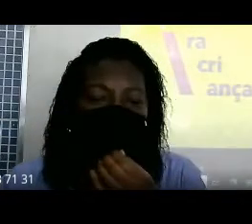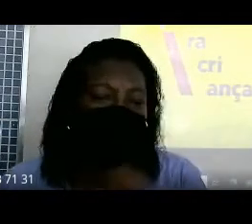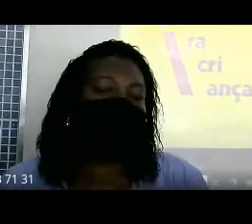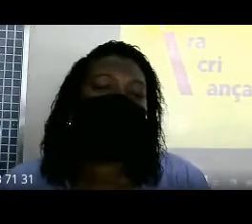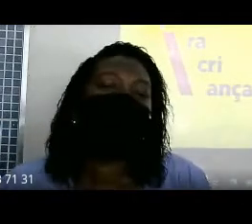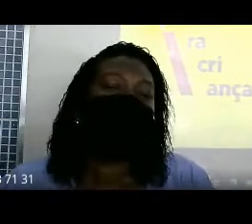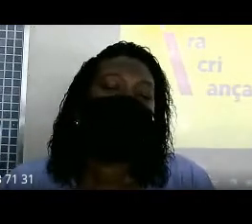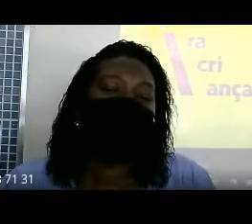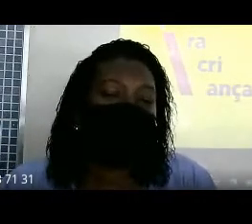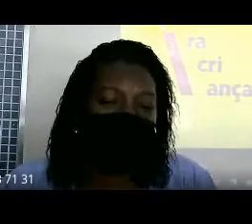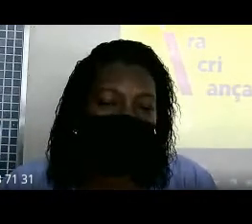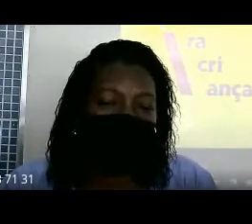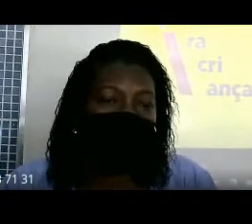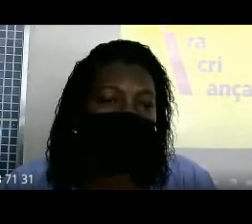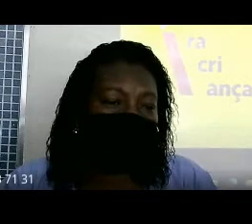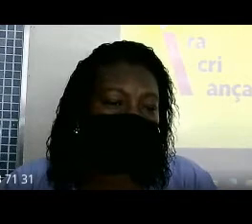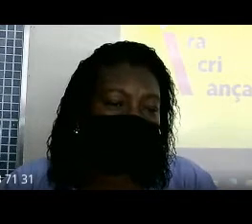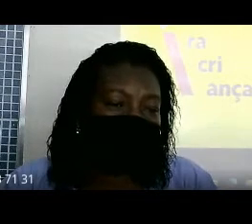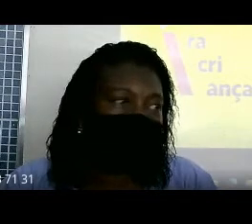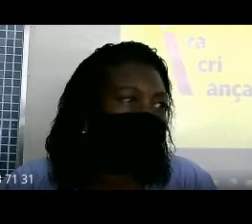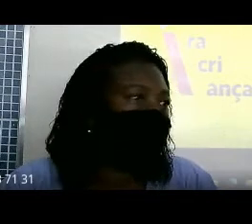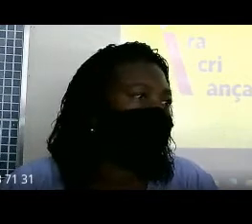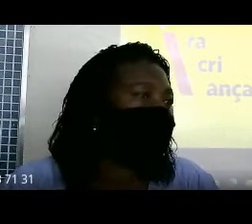hidrocor, com tinta.